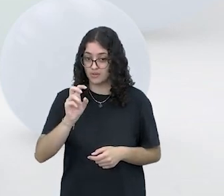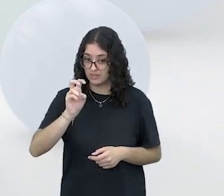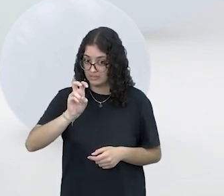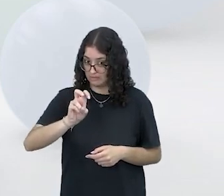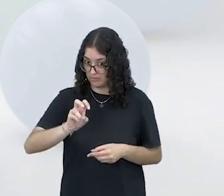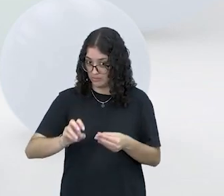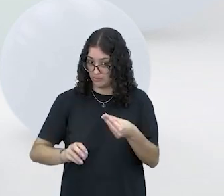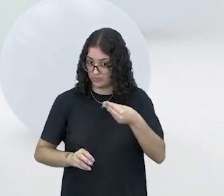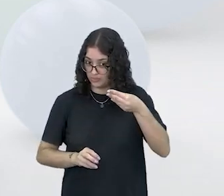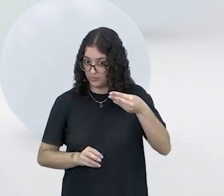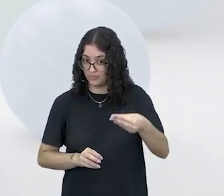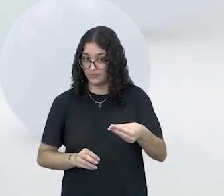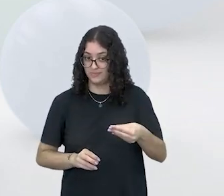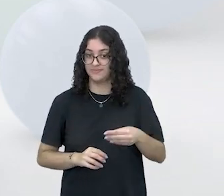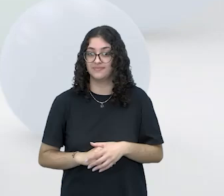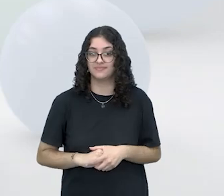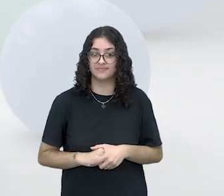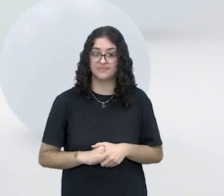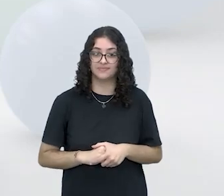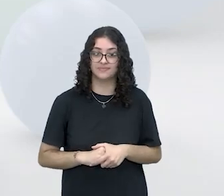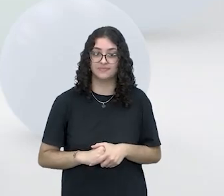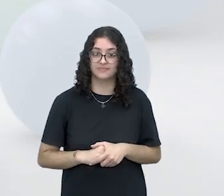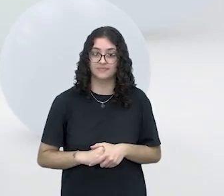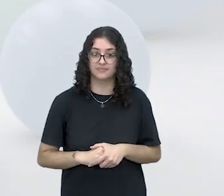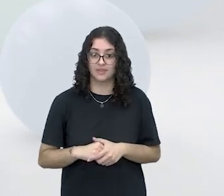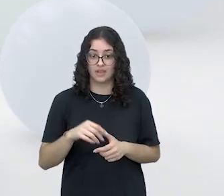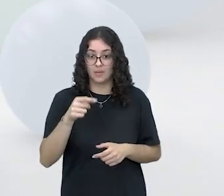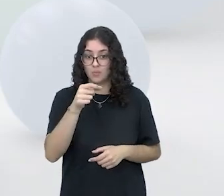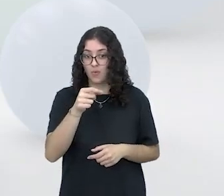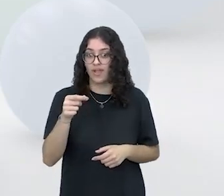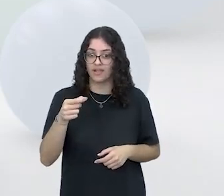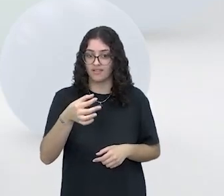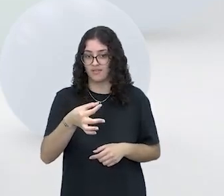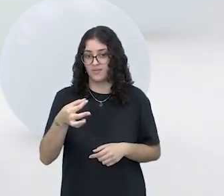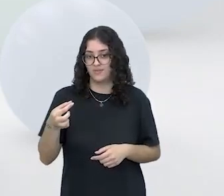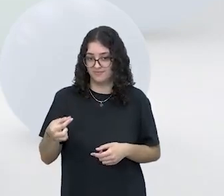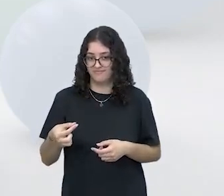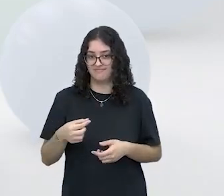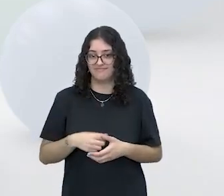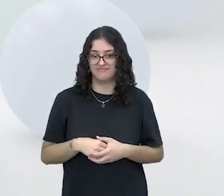5. 5. Daí você completa com moedas.